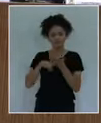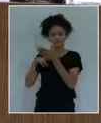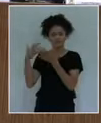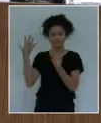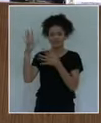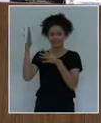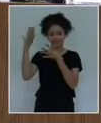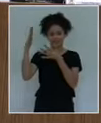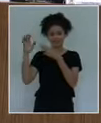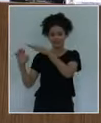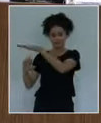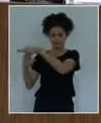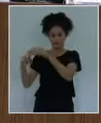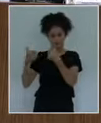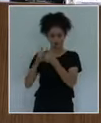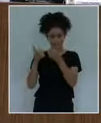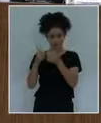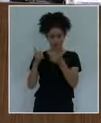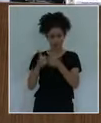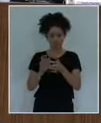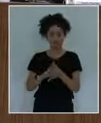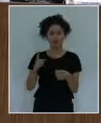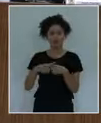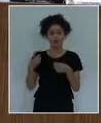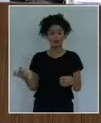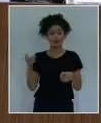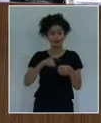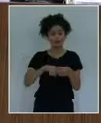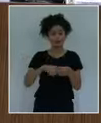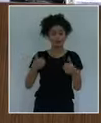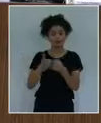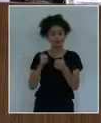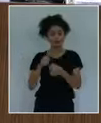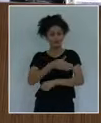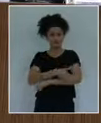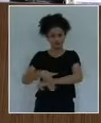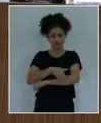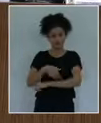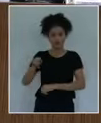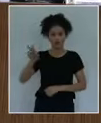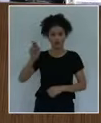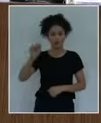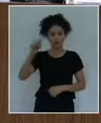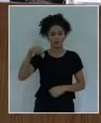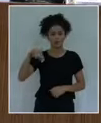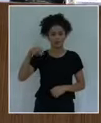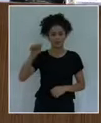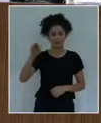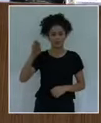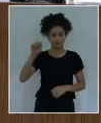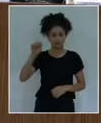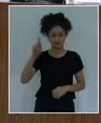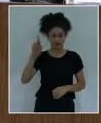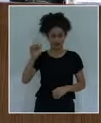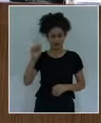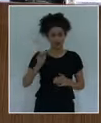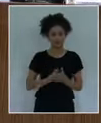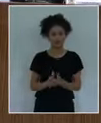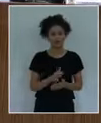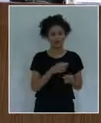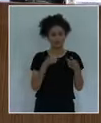agradecendo à empresa São Jorge Autobus pelo retorno do ônibus circular na rua Guanabara, sentido Passatempo.